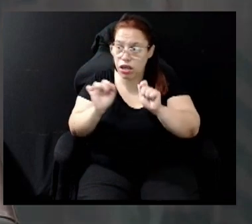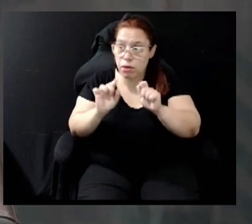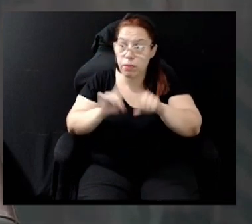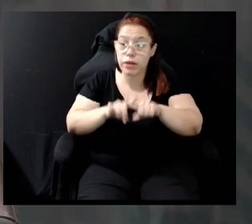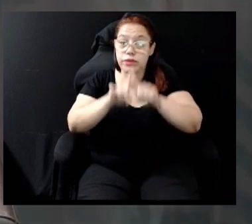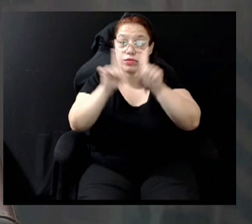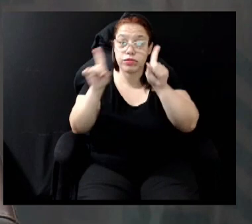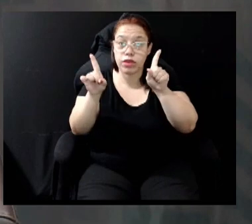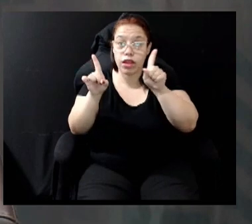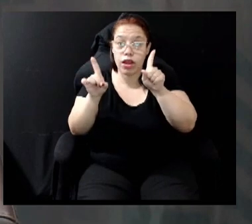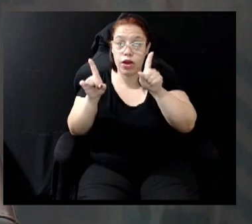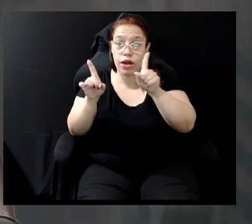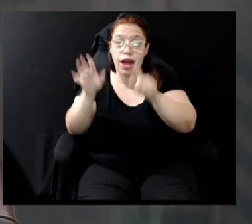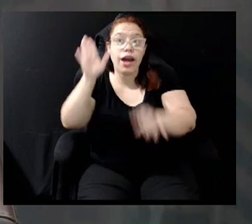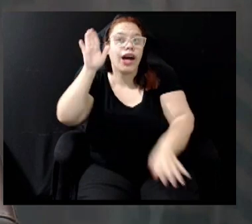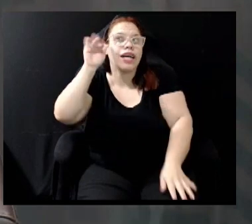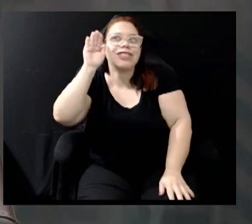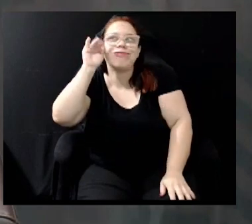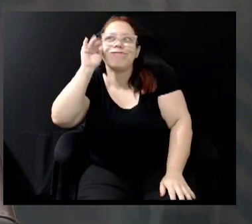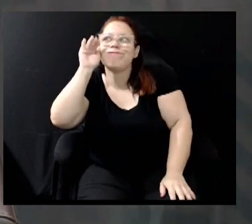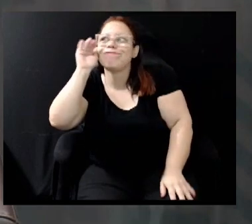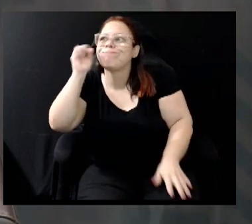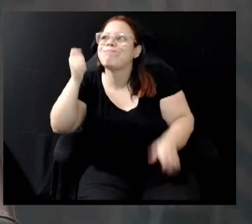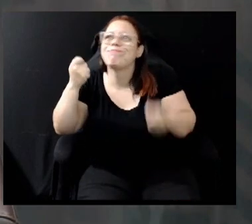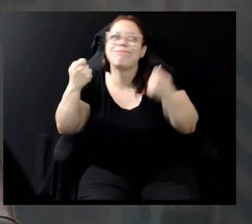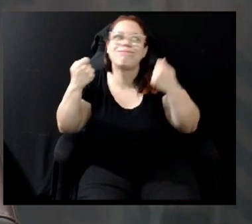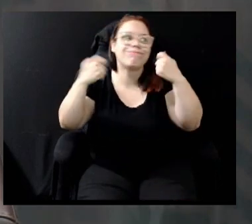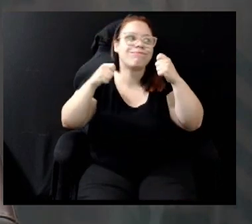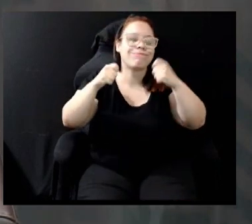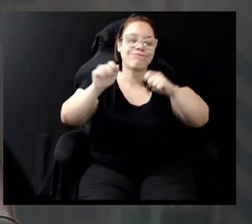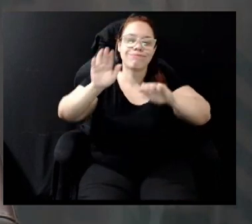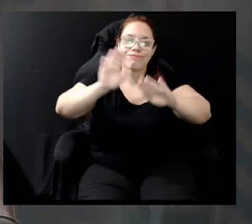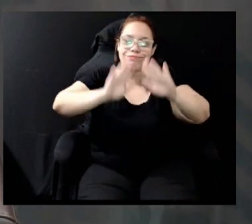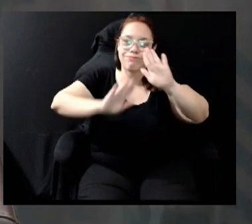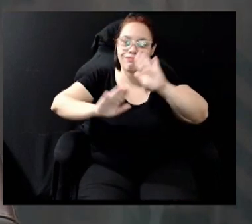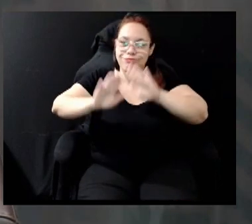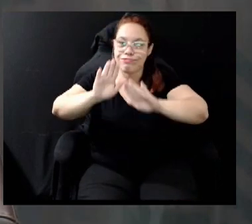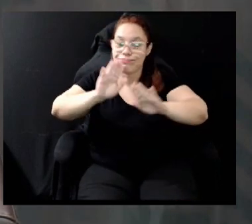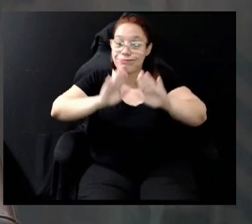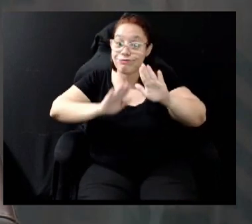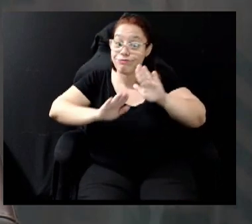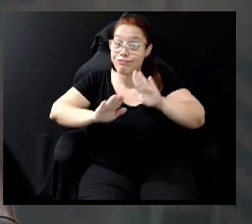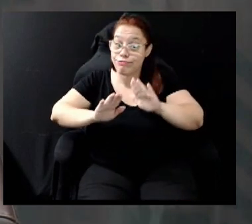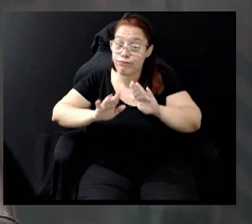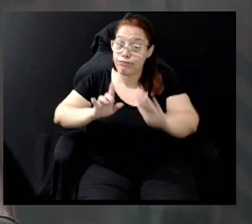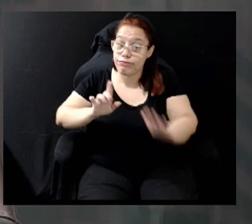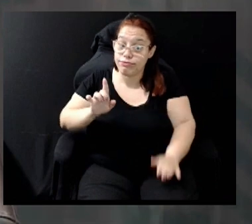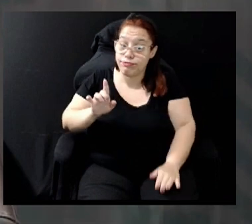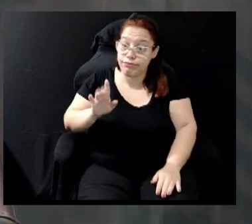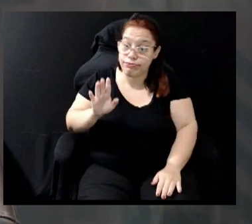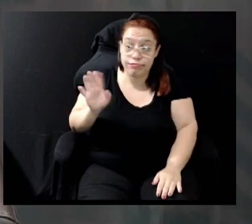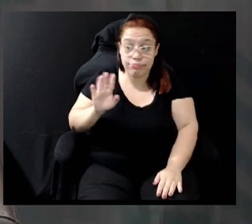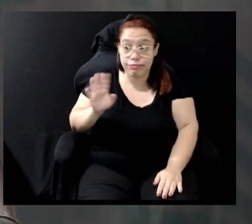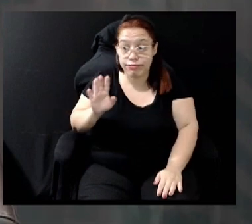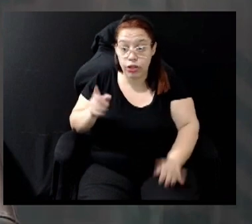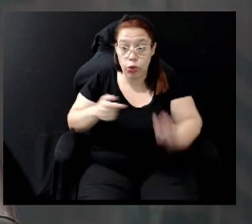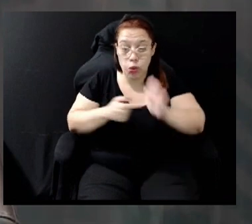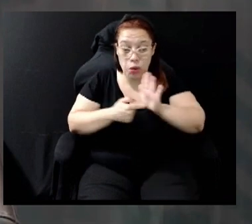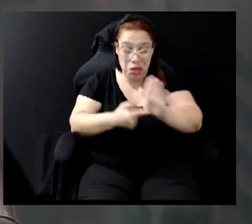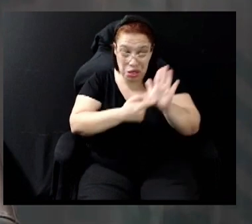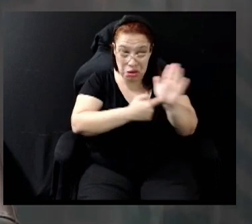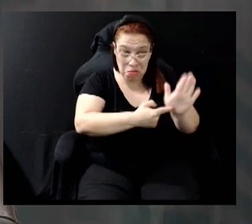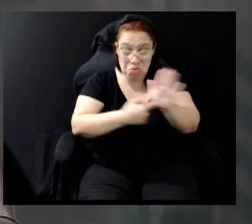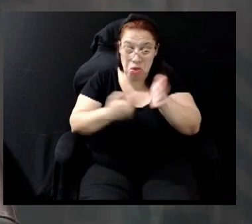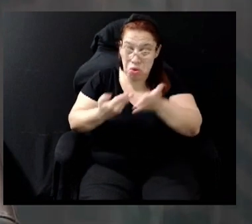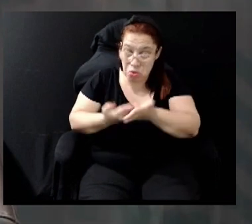essa curiosidade, também precisa ter o cuidado que foi falado anteriormente, de não expor tanta coisa para eles,